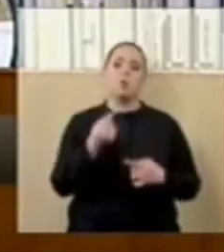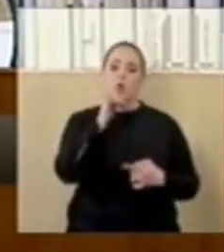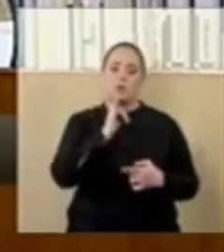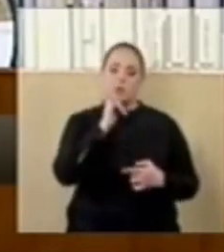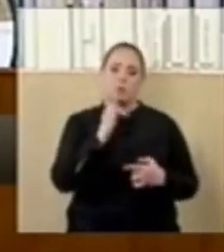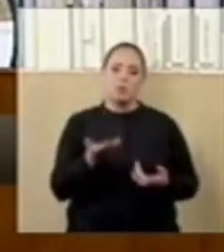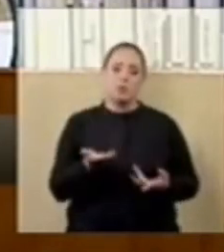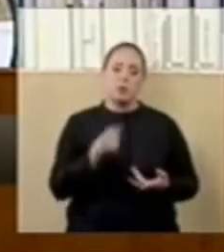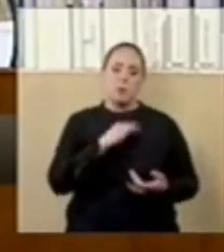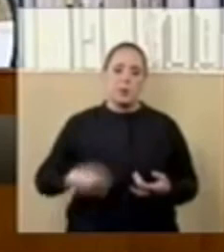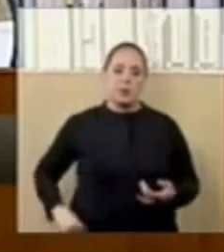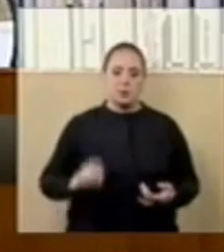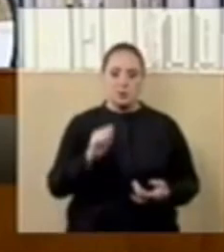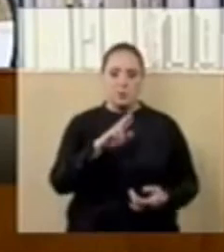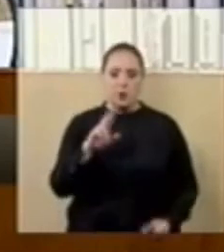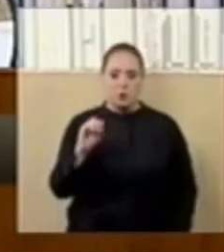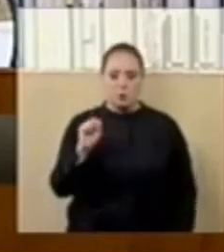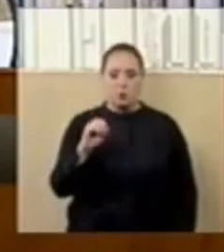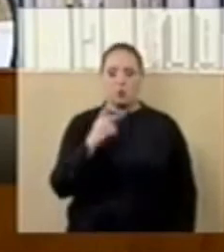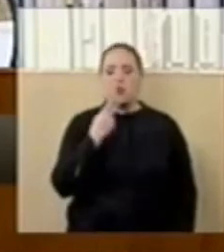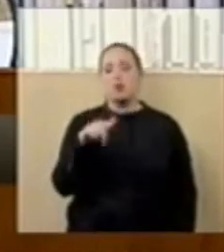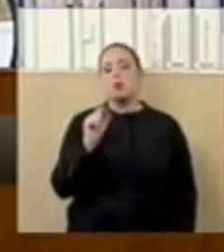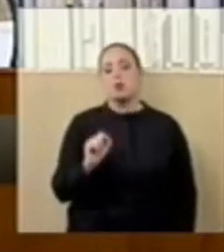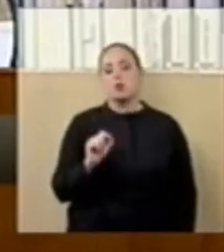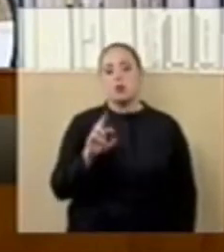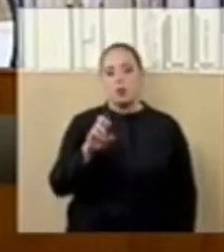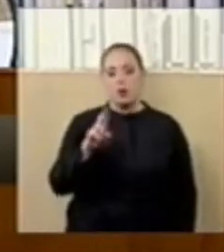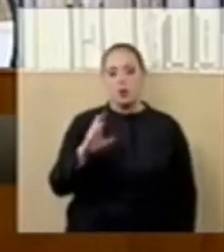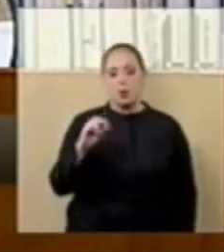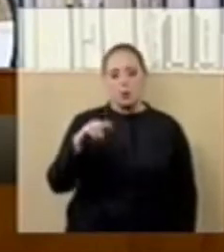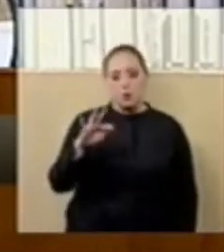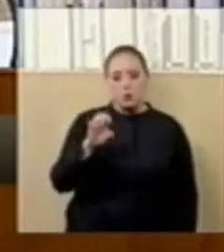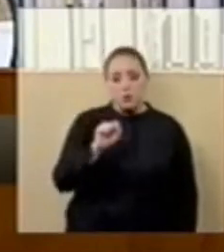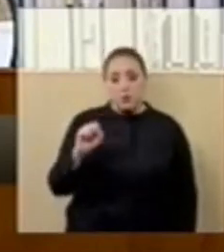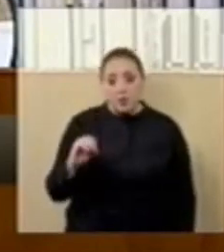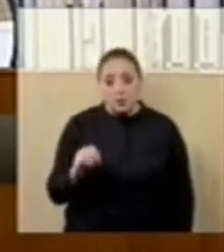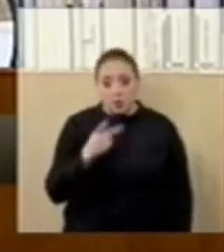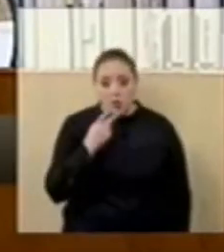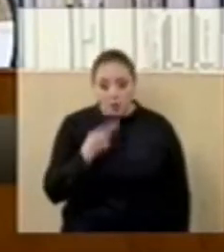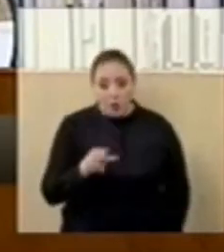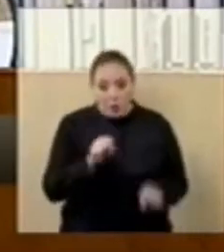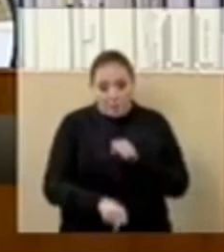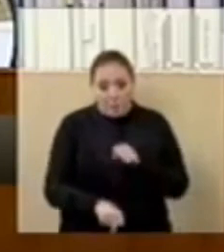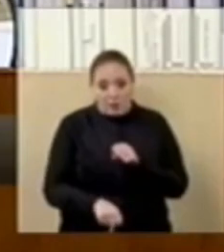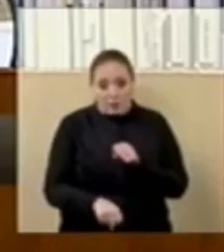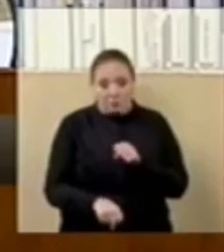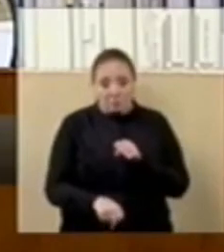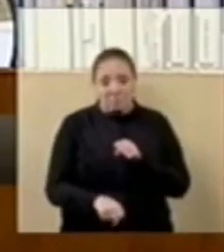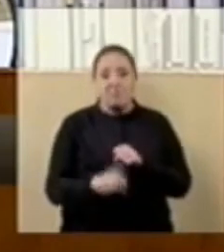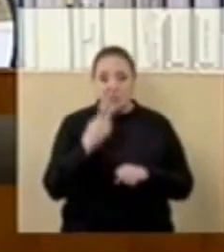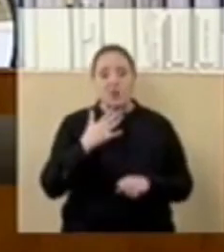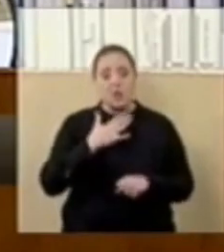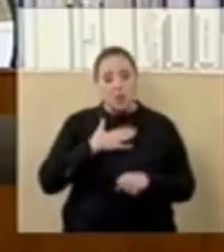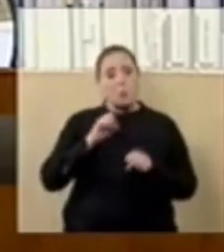pelo eminente ministro barroso era réu confesso confessou que matou a menina